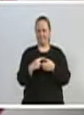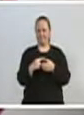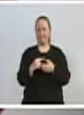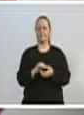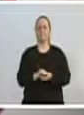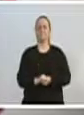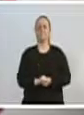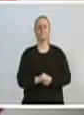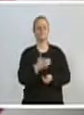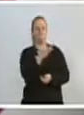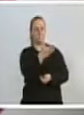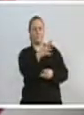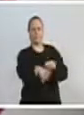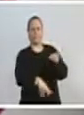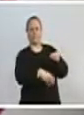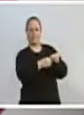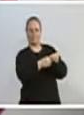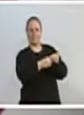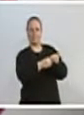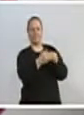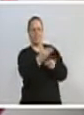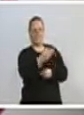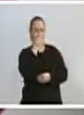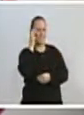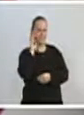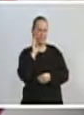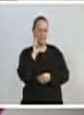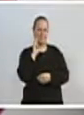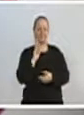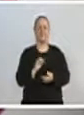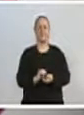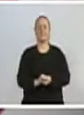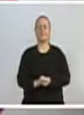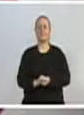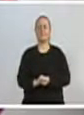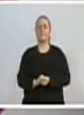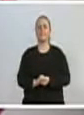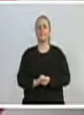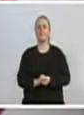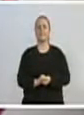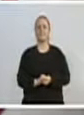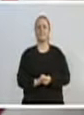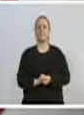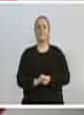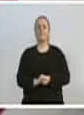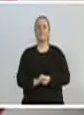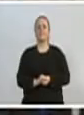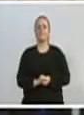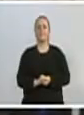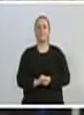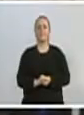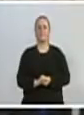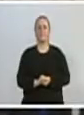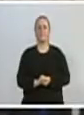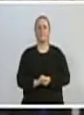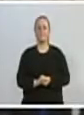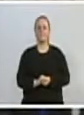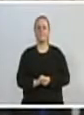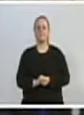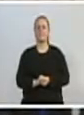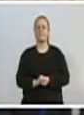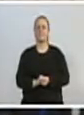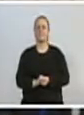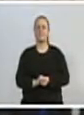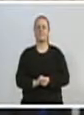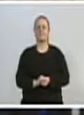conselho à parte ao vereador Wanderlei, com toda certeza. Com a palavra em à parte ao líder do governo, vereador Robinho, vereador Wanderlei de Oliveira. Vereador